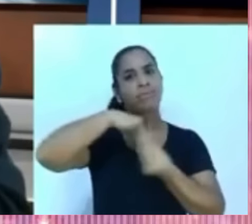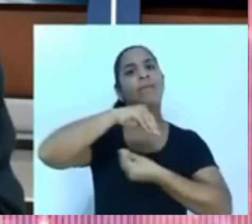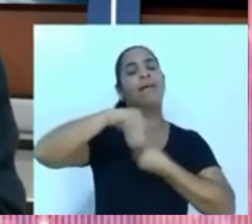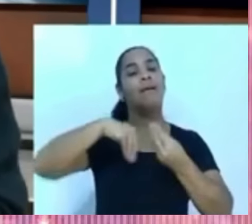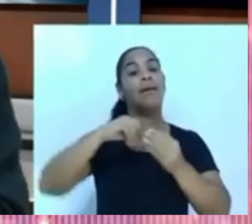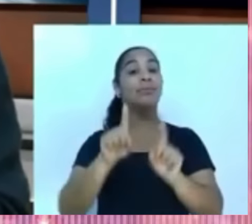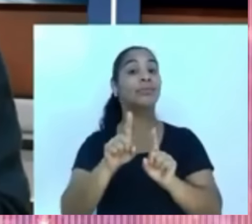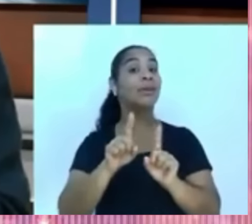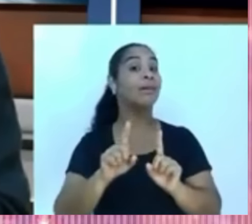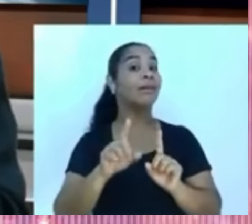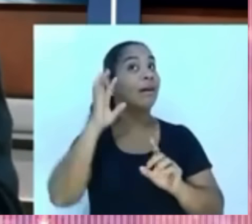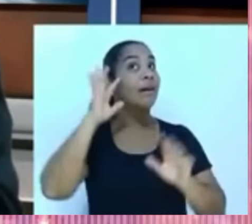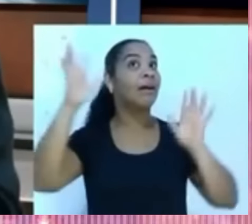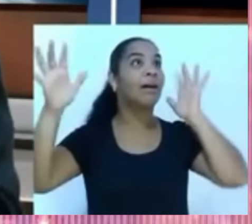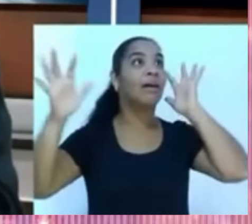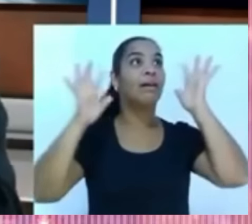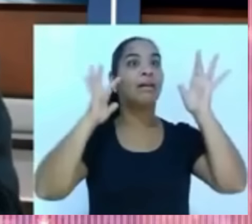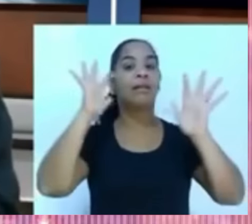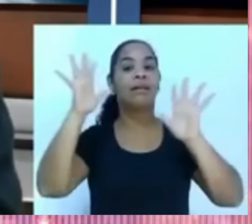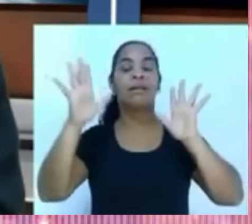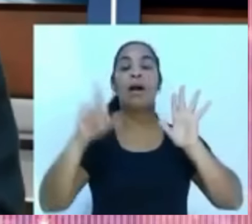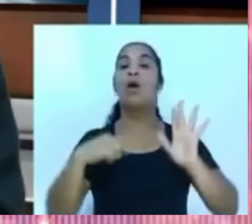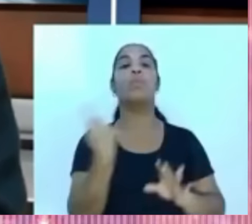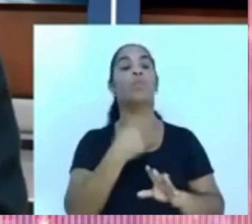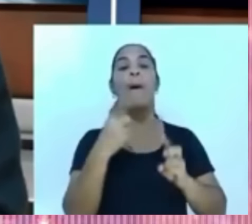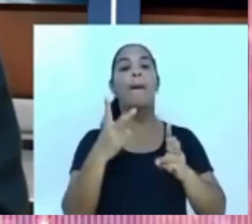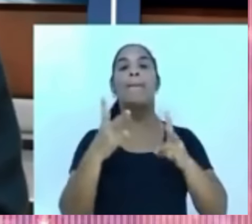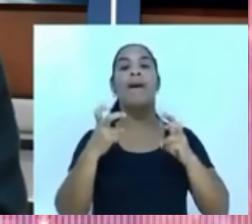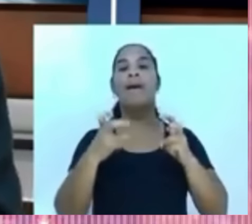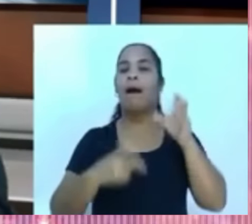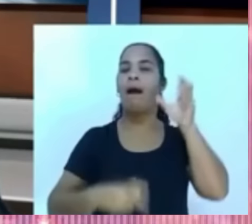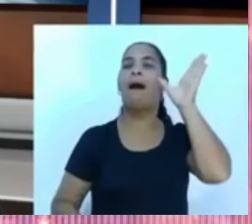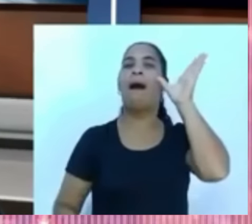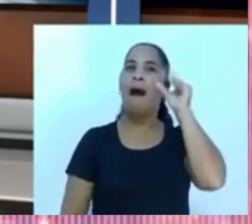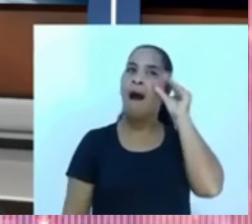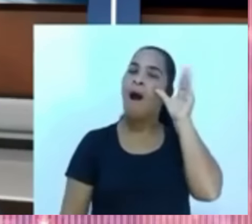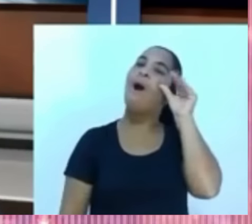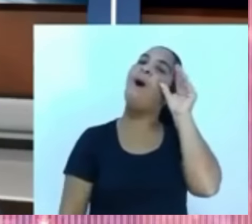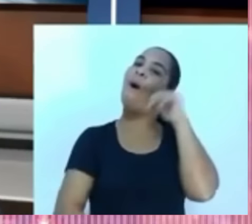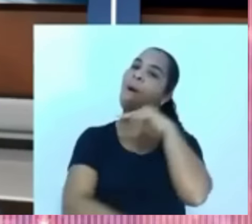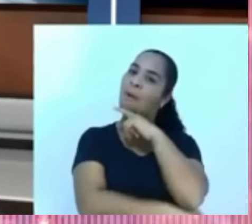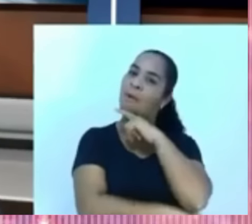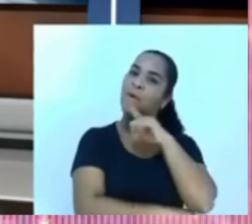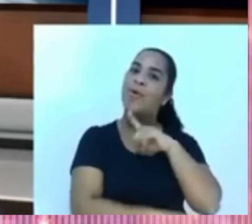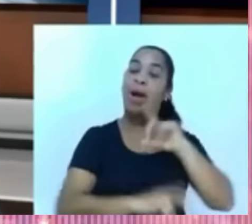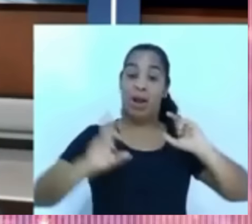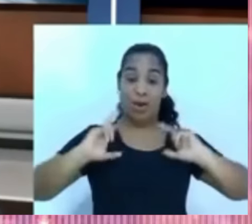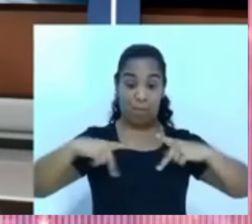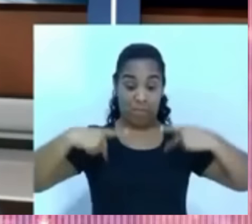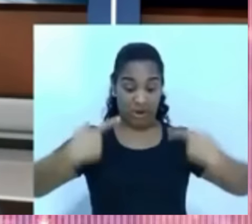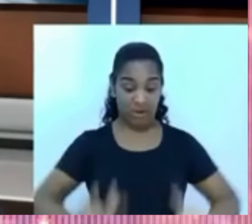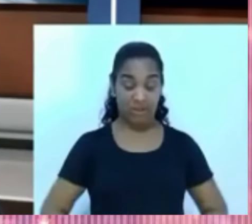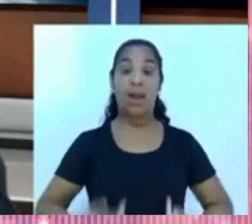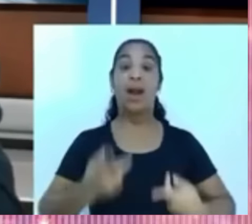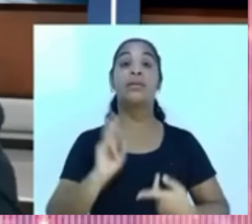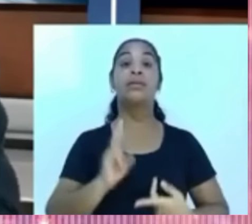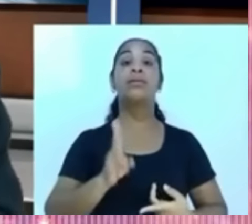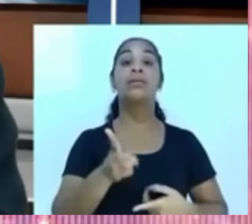reflexão para notar algo muito curioso a humanidade sempre esteve à busca de